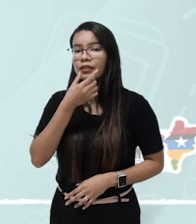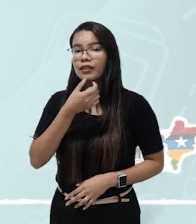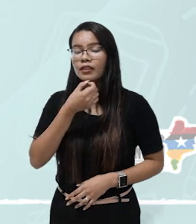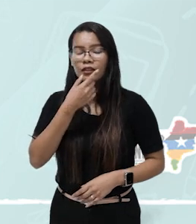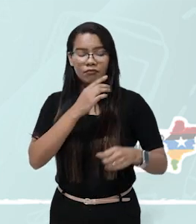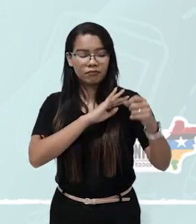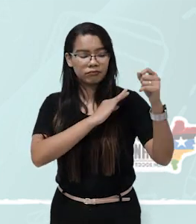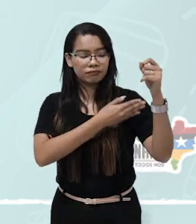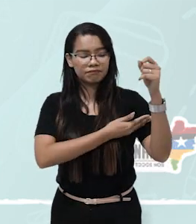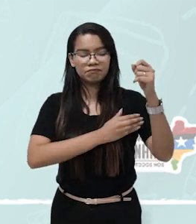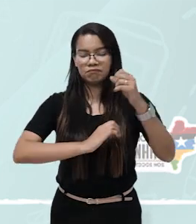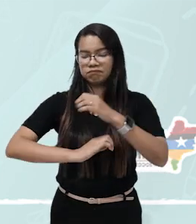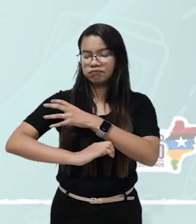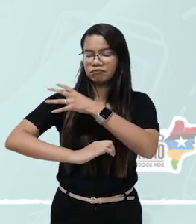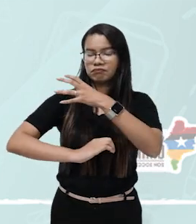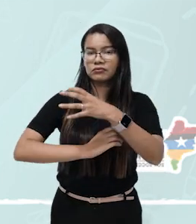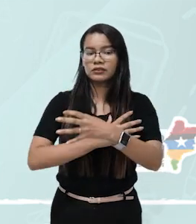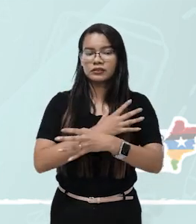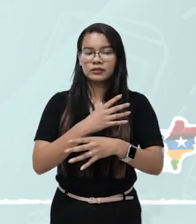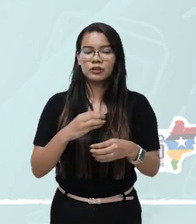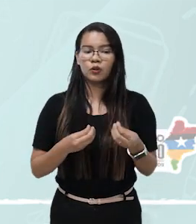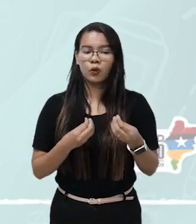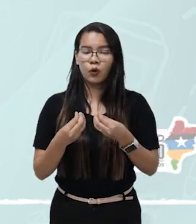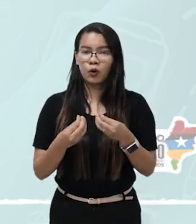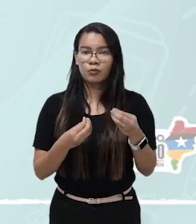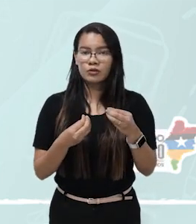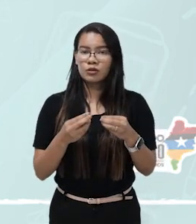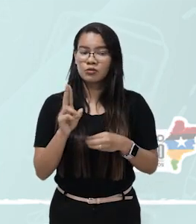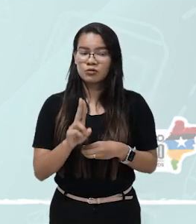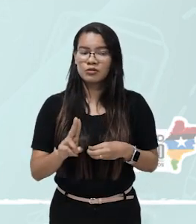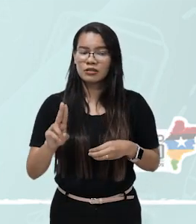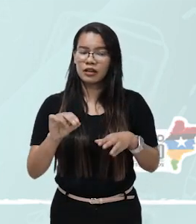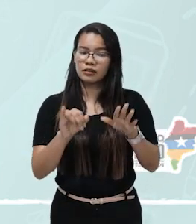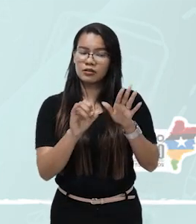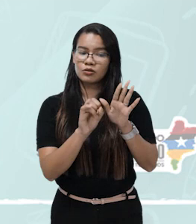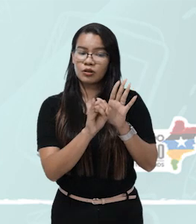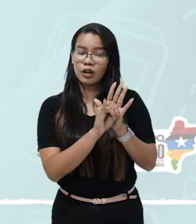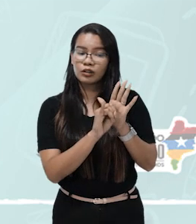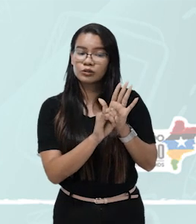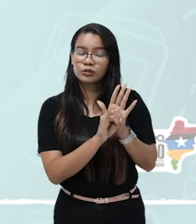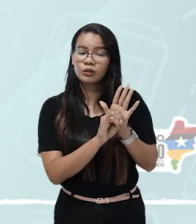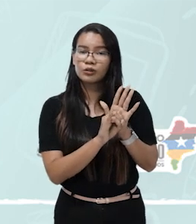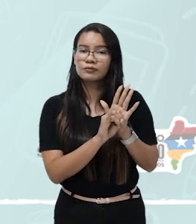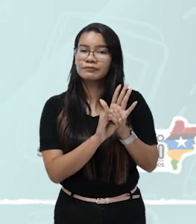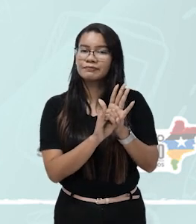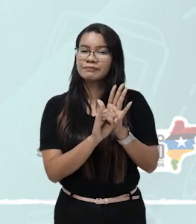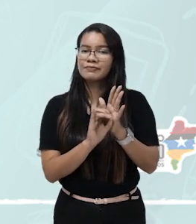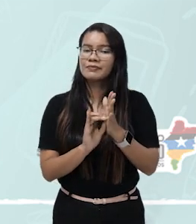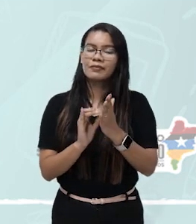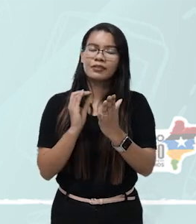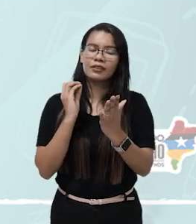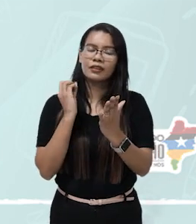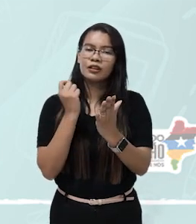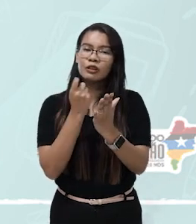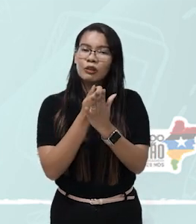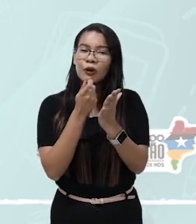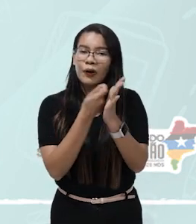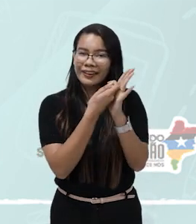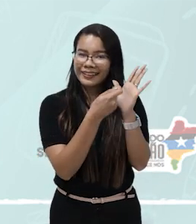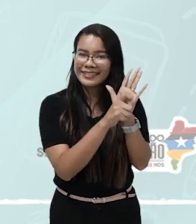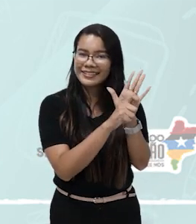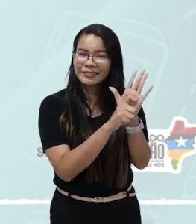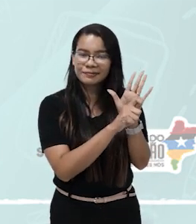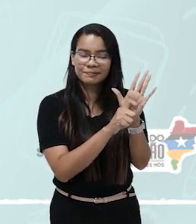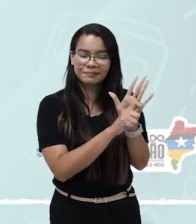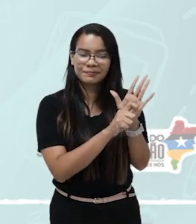anabolizantes, suplementos alimentares, diferença entre os suplementos e anabolizantes, são coisas